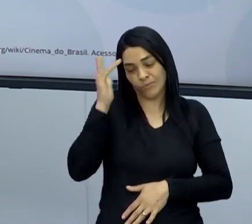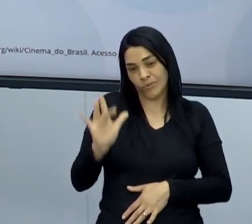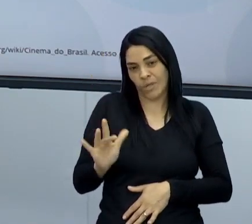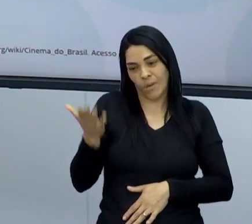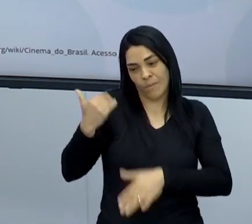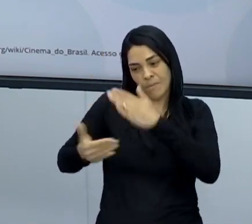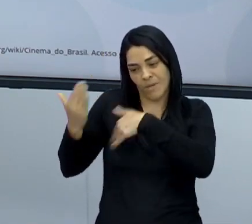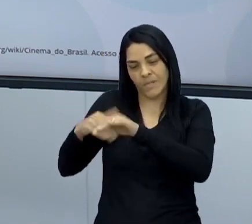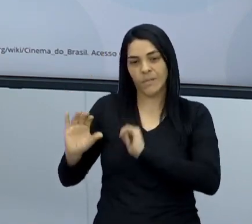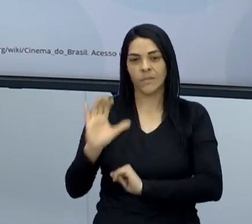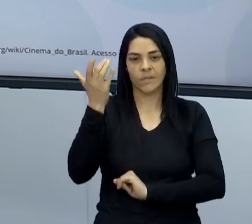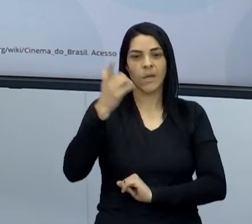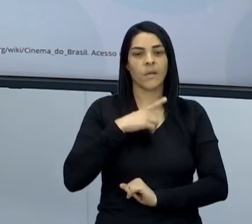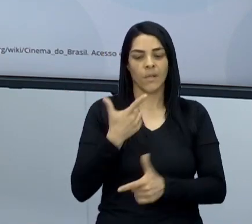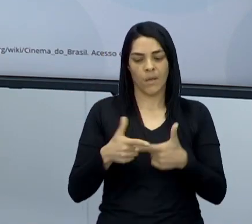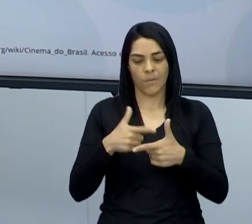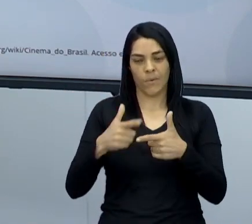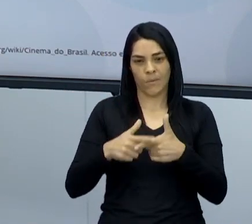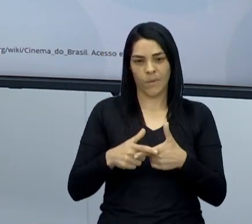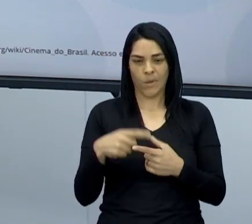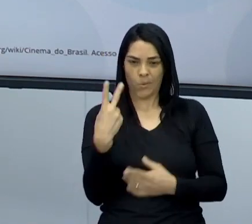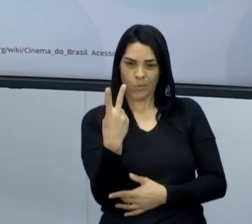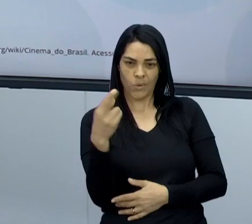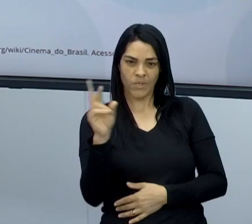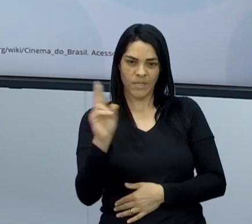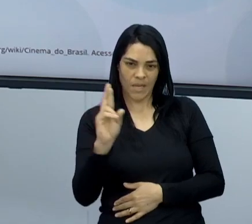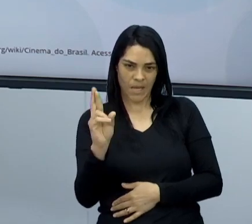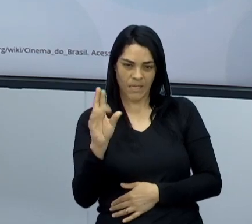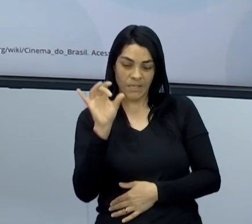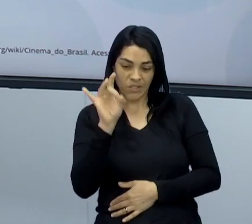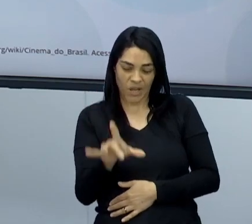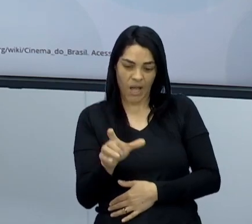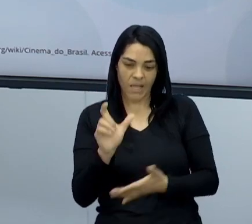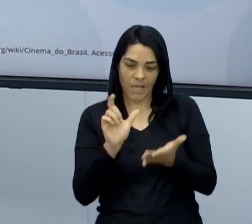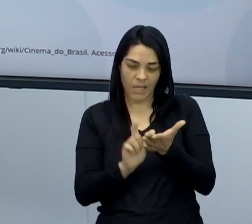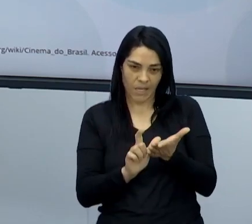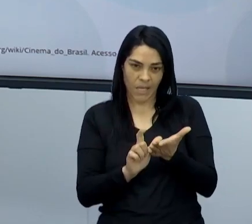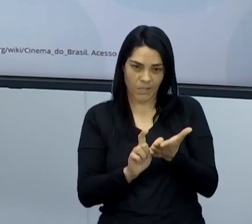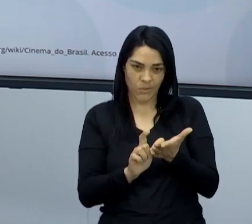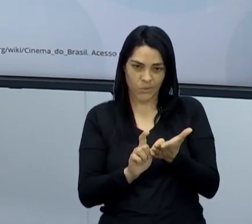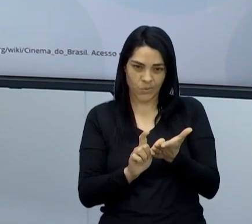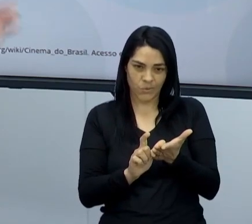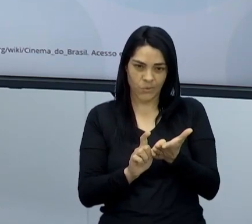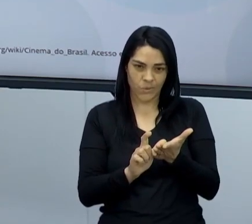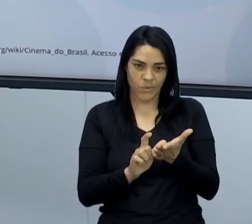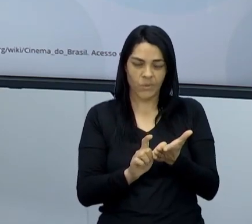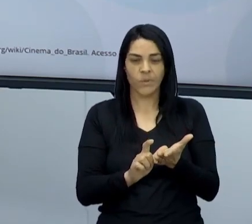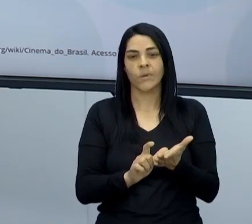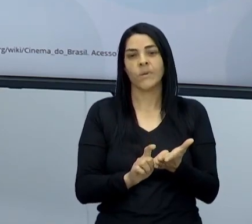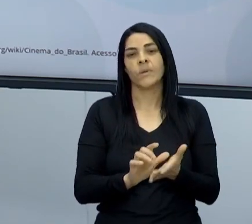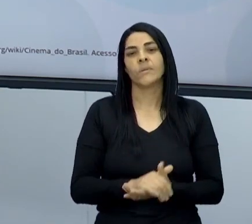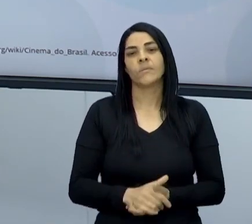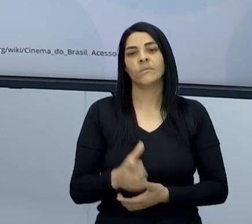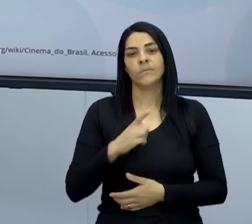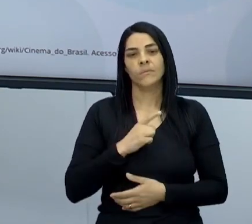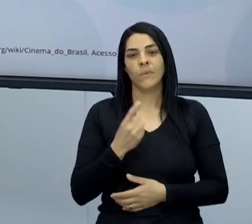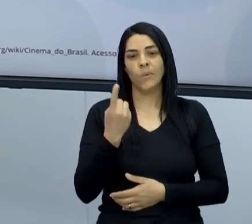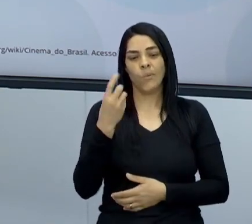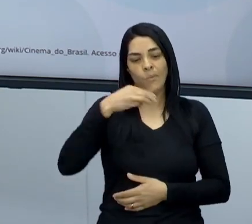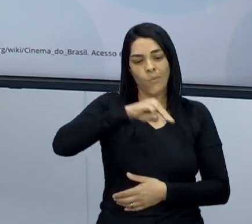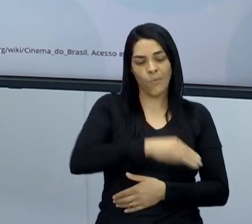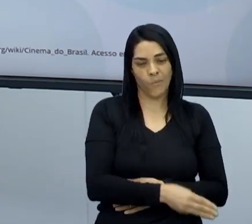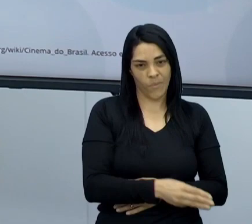outro problema. Desses R$2 que você pagava de cada ingresso, vinha lá um montante. Vamos lá, R$1 milhão tem aqui para poder